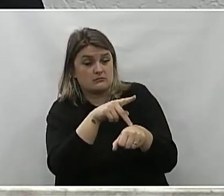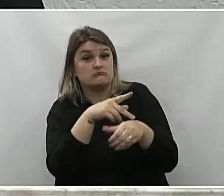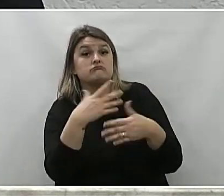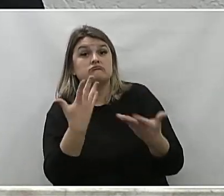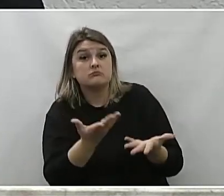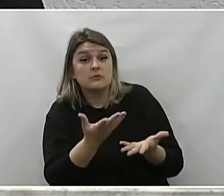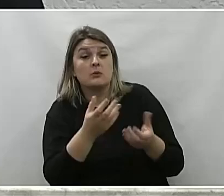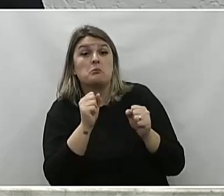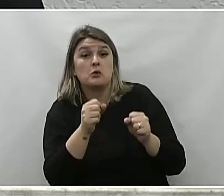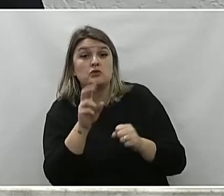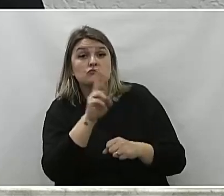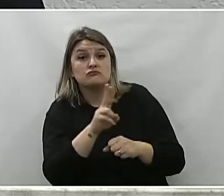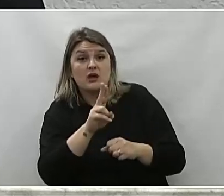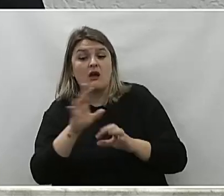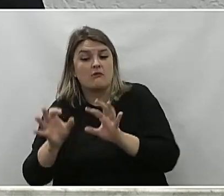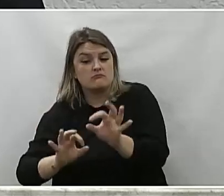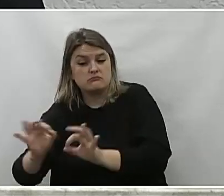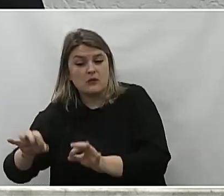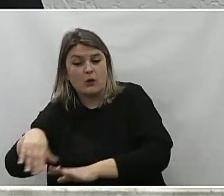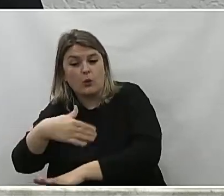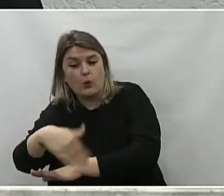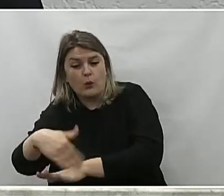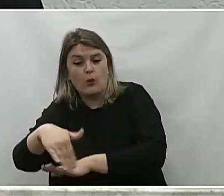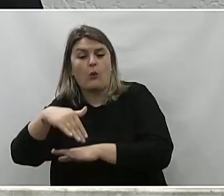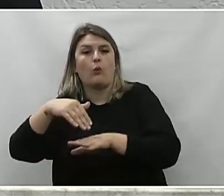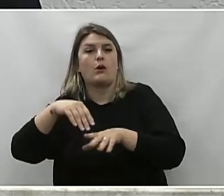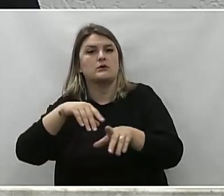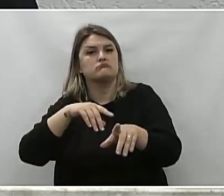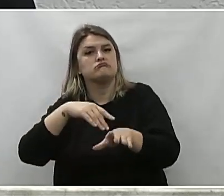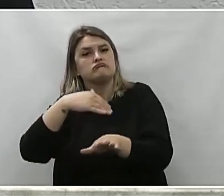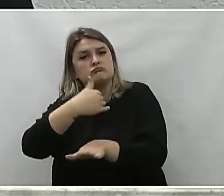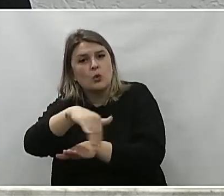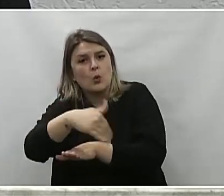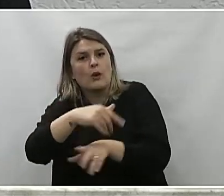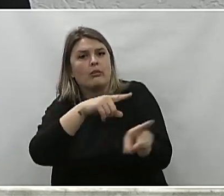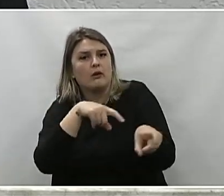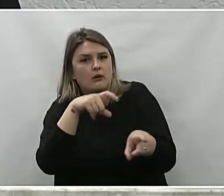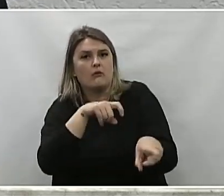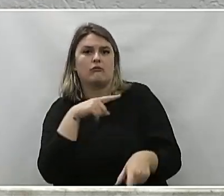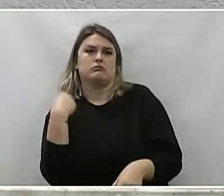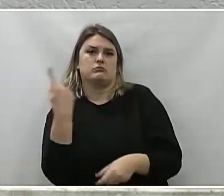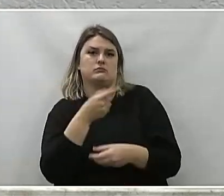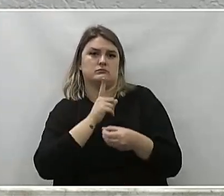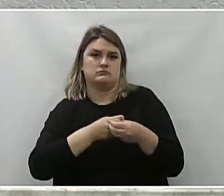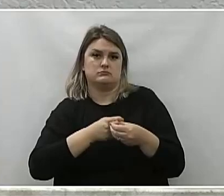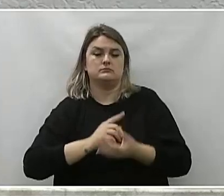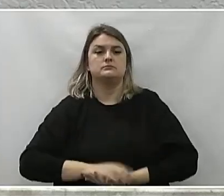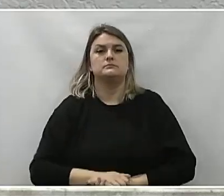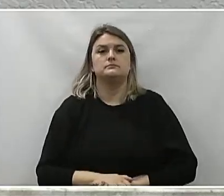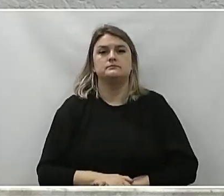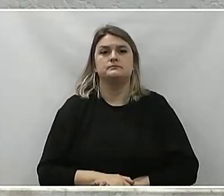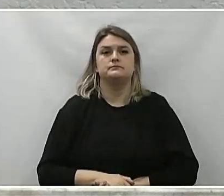será usado para a manutenção dos bairros e estradas Rurais de nossa cidade